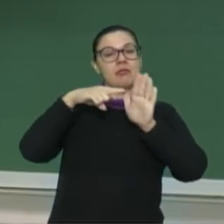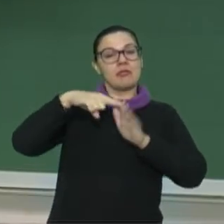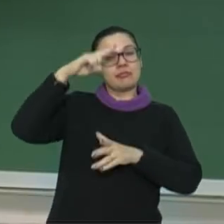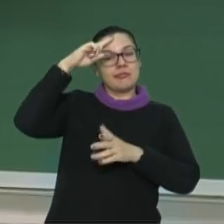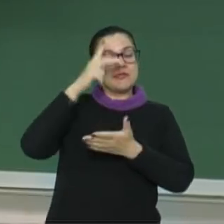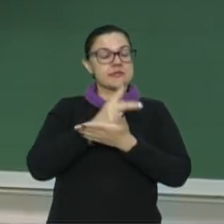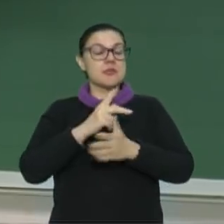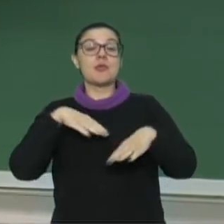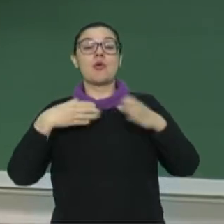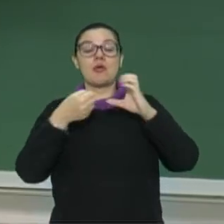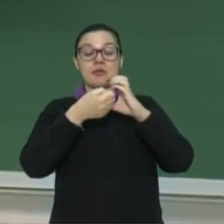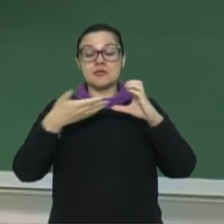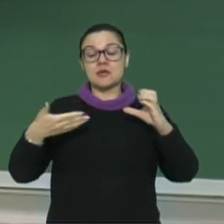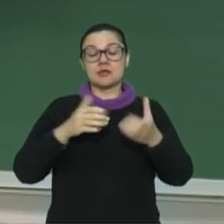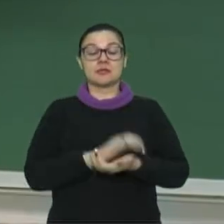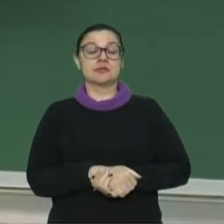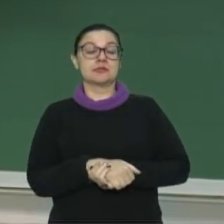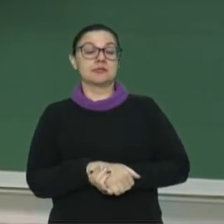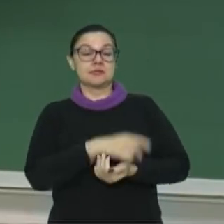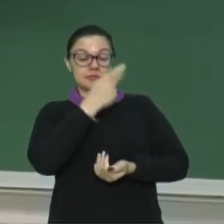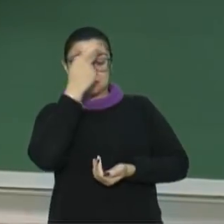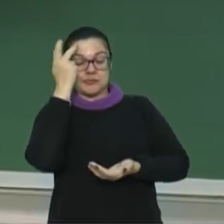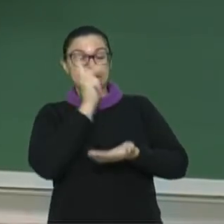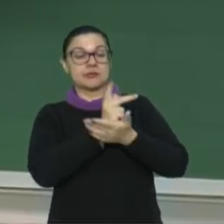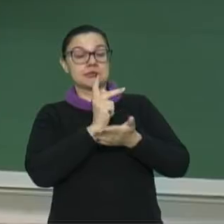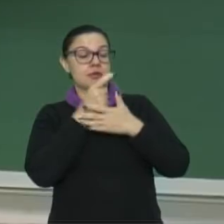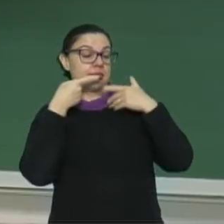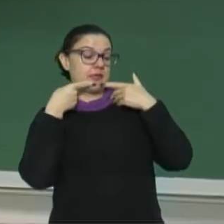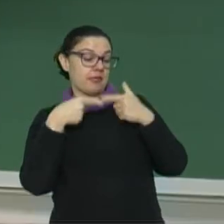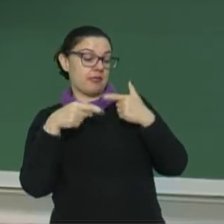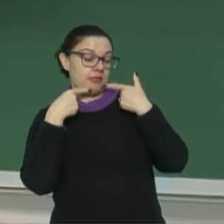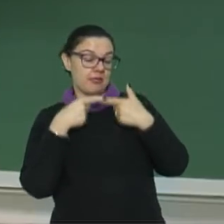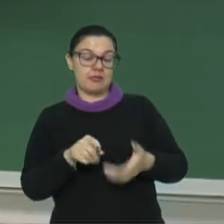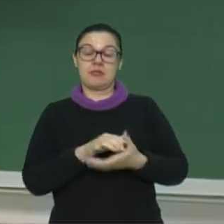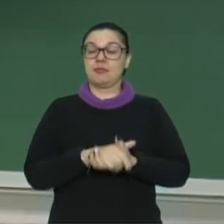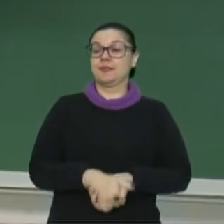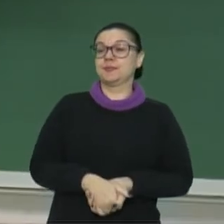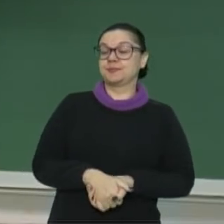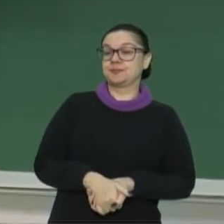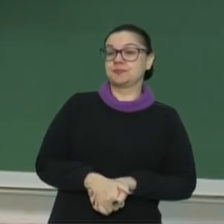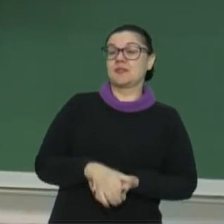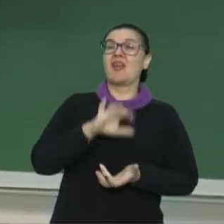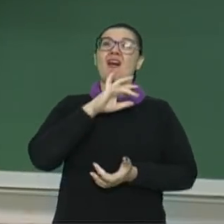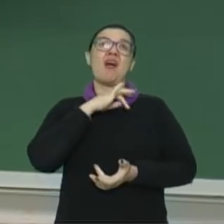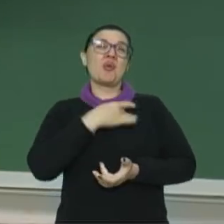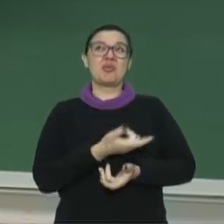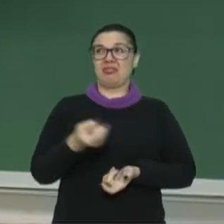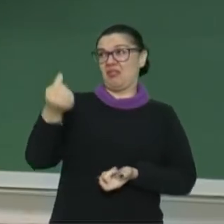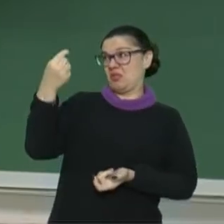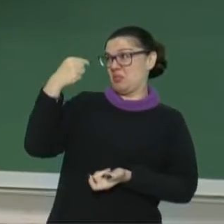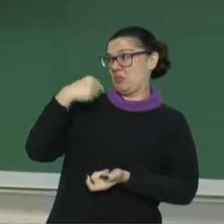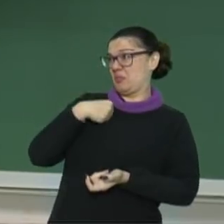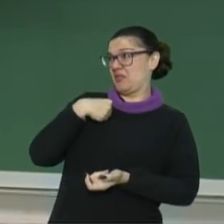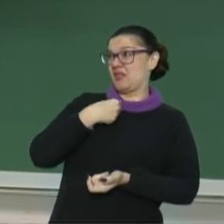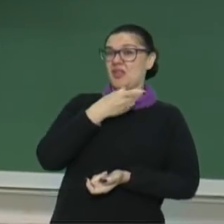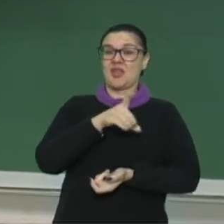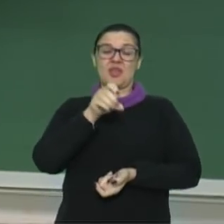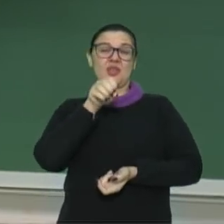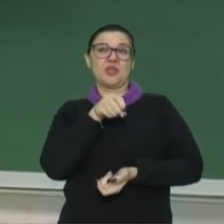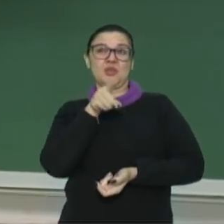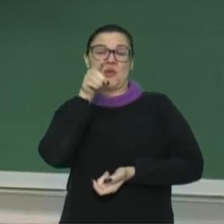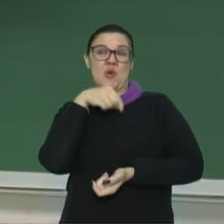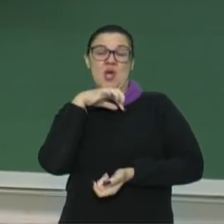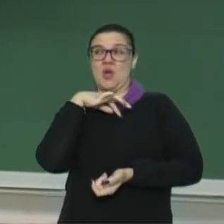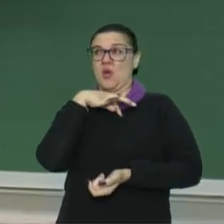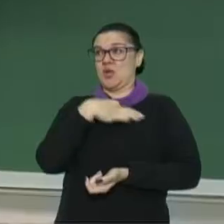as características dessa pessoa? Uma pessoa que reclama bastante, né? Que tem dó de si mesmo. Então, se você vai conversar com